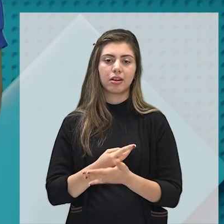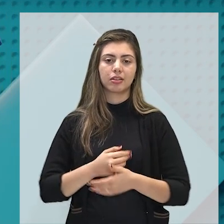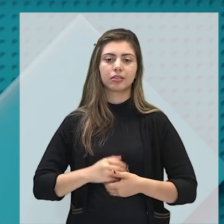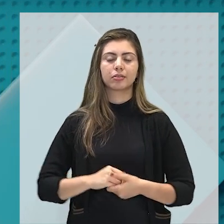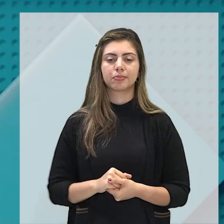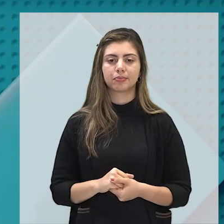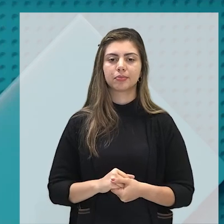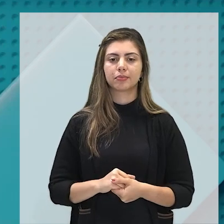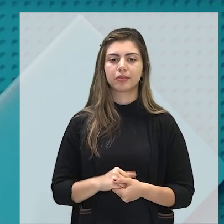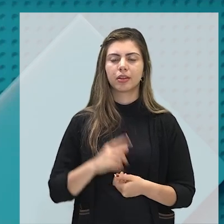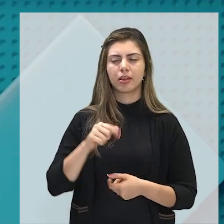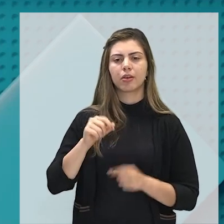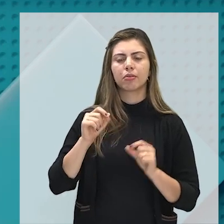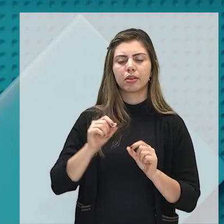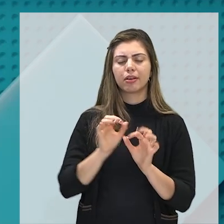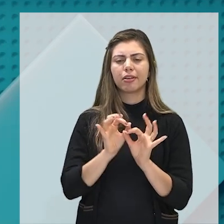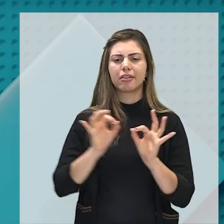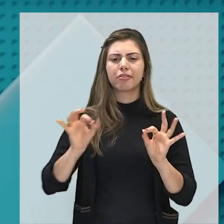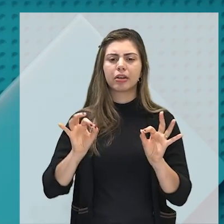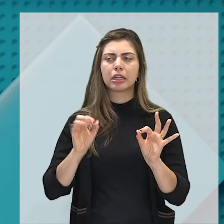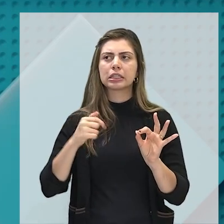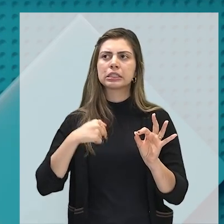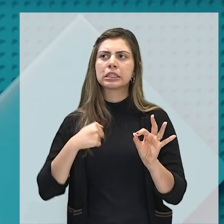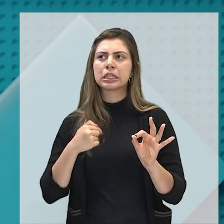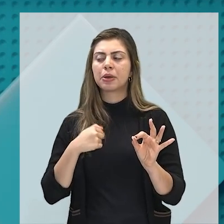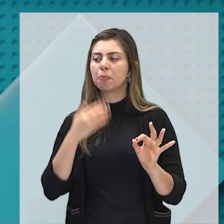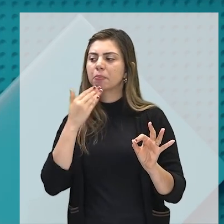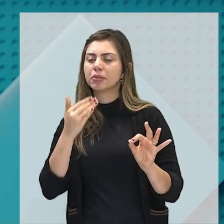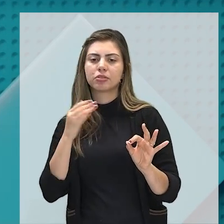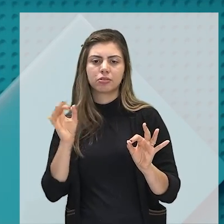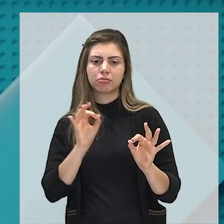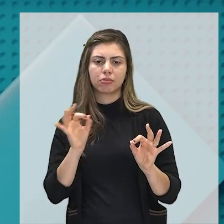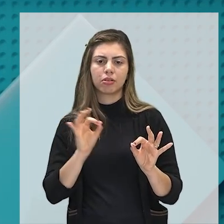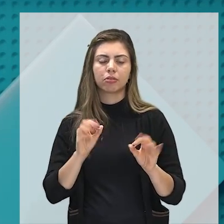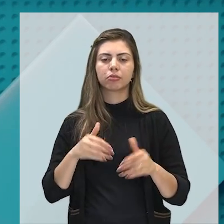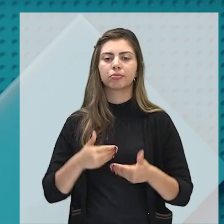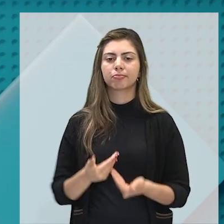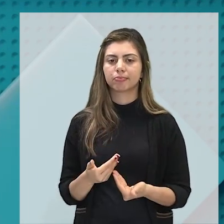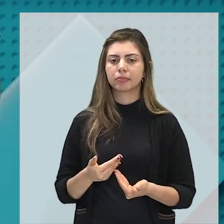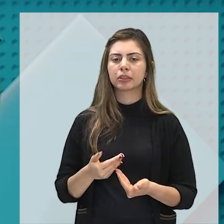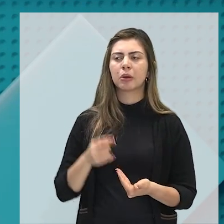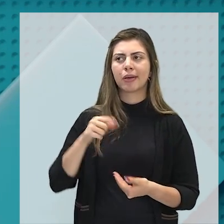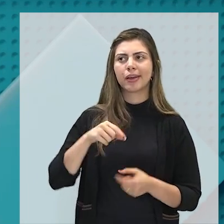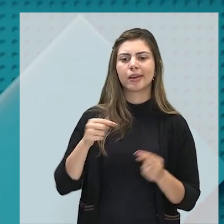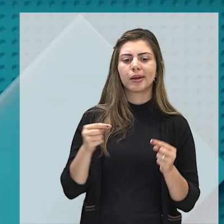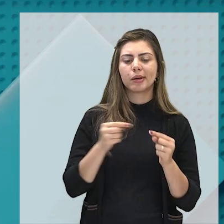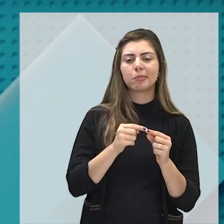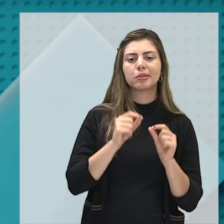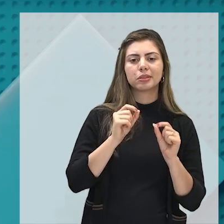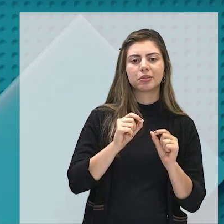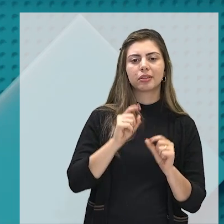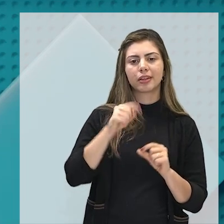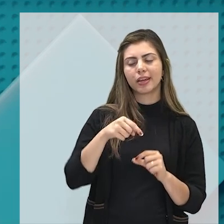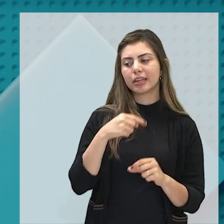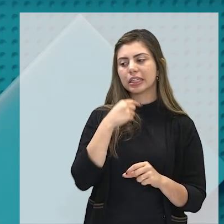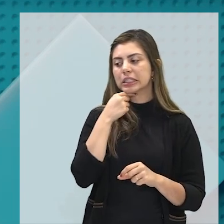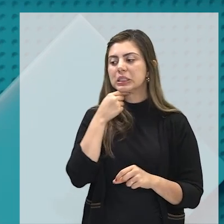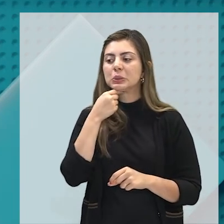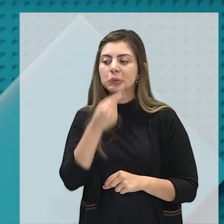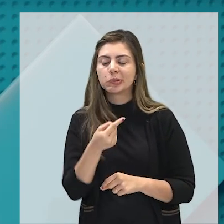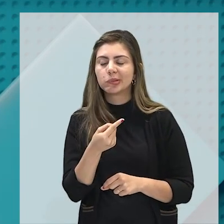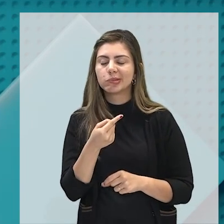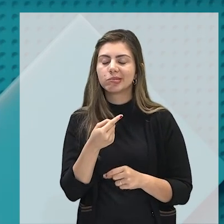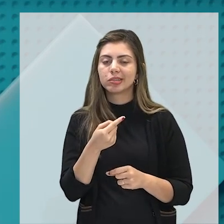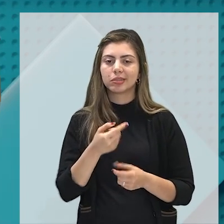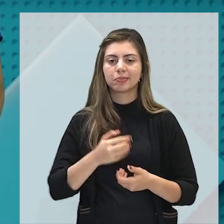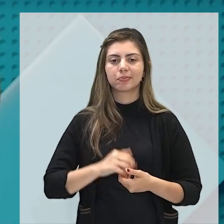né, nessa ideia ali de não de fazer um pedido, uma request, tá? Mas sim, ela se encaixa em uma incapacidade de fazer